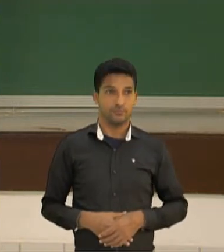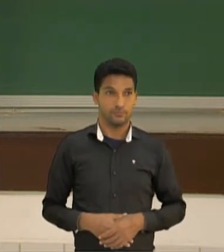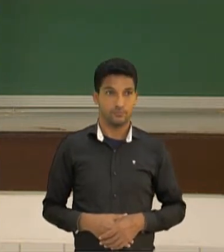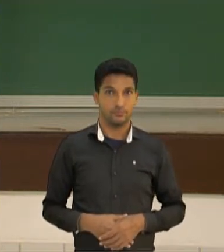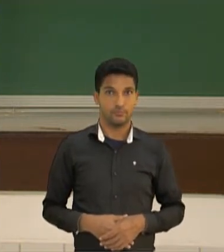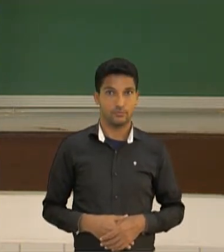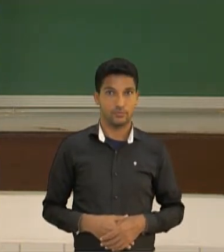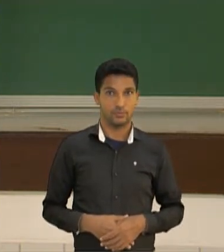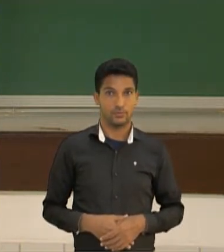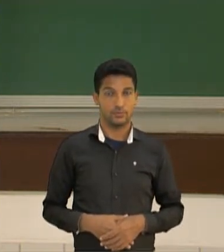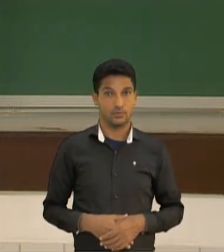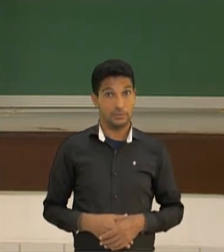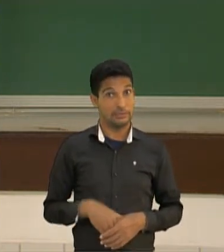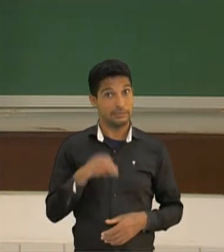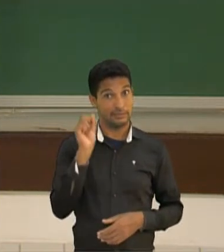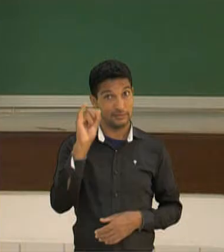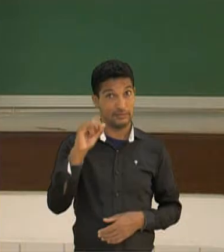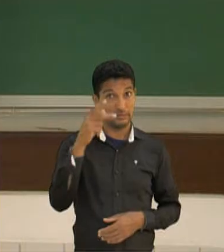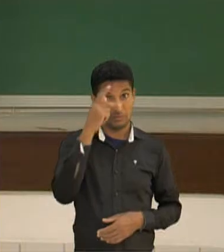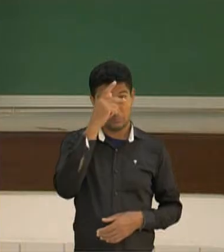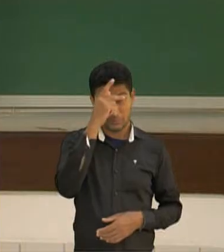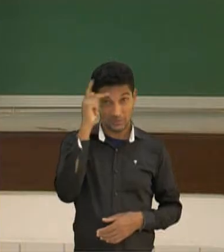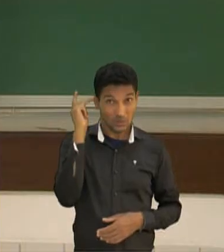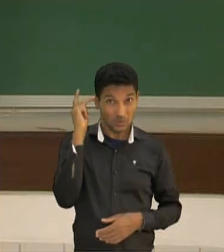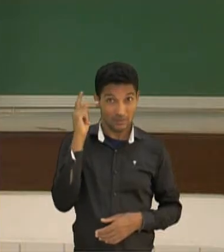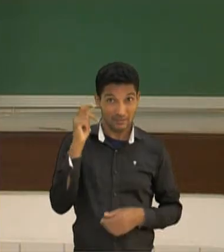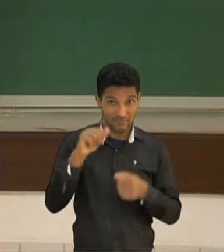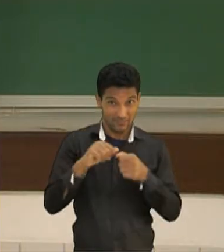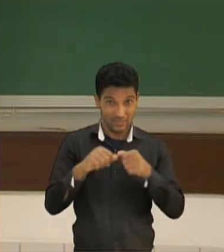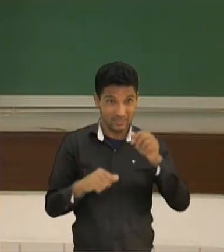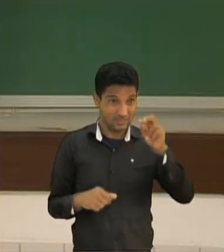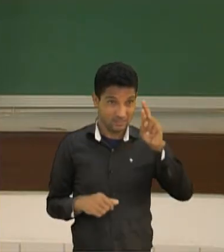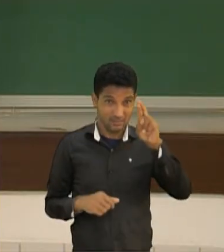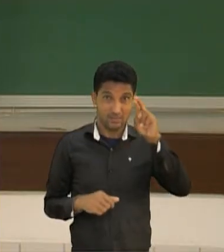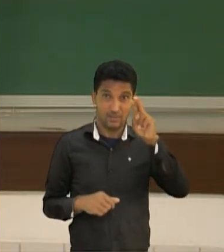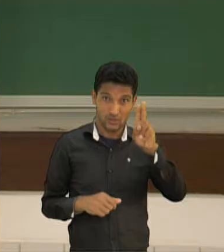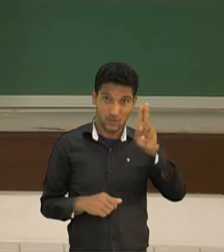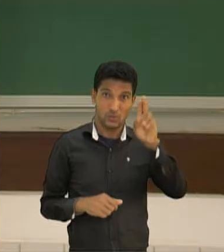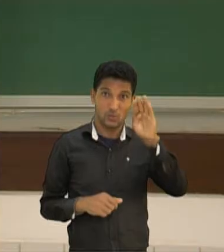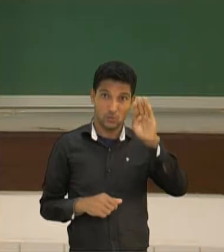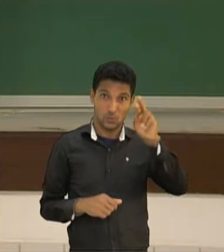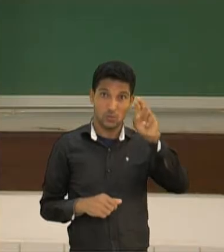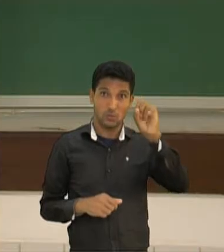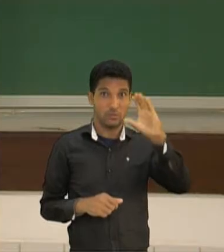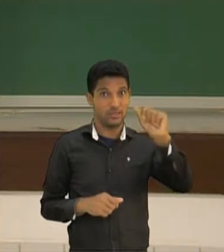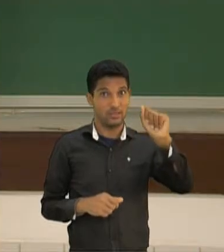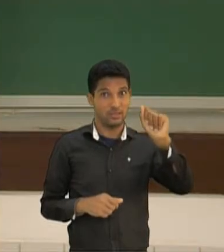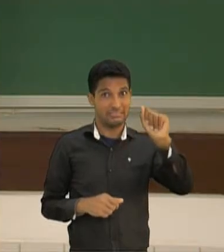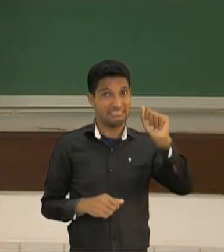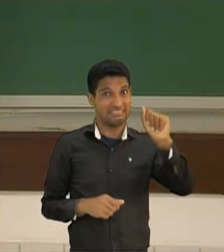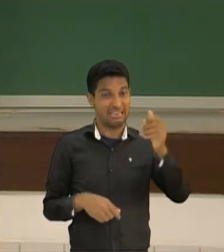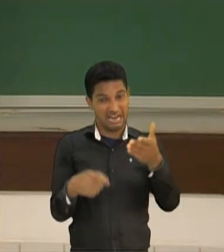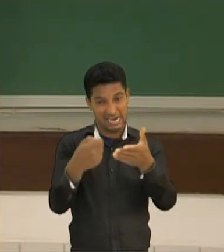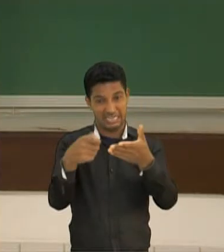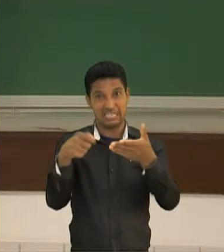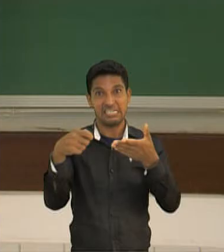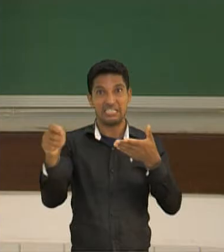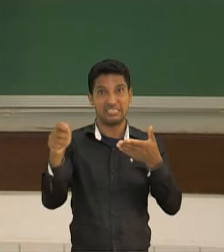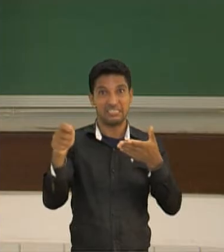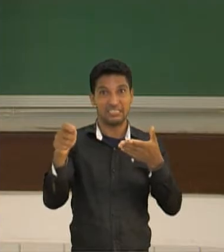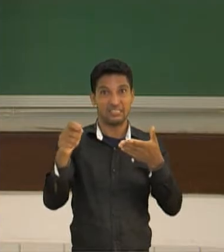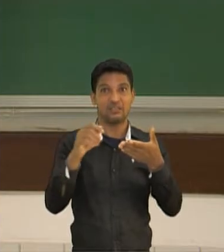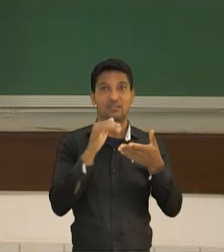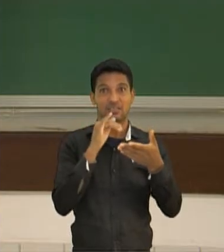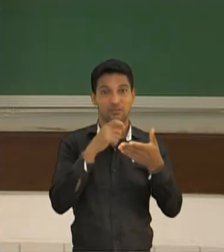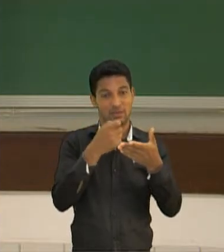fez uma rubrica que não dá para ler por extenso, com clareza, o nome dela, é importante, embaixo dessa rubrica, dessa assinatura, colocar o nome